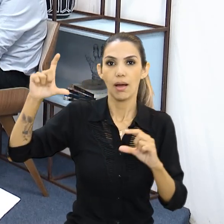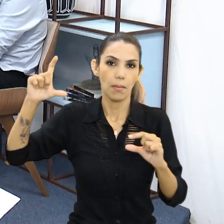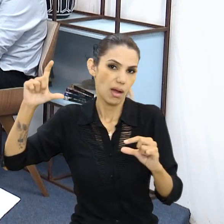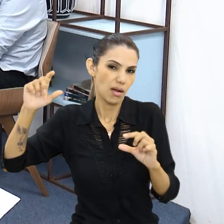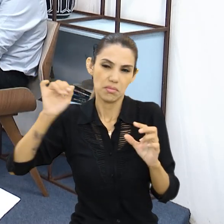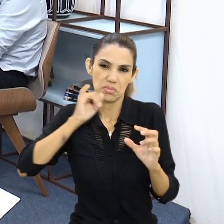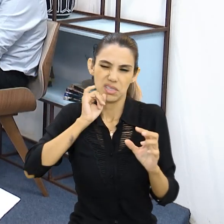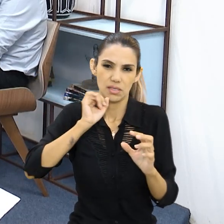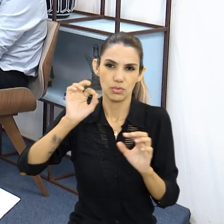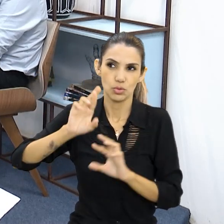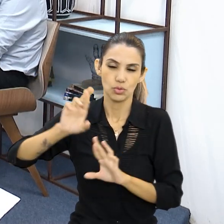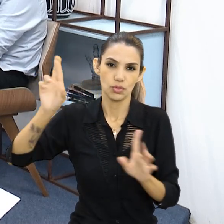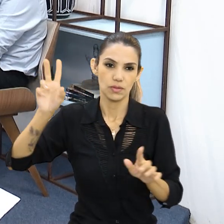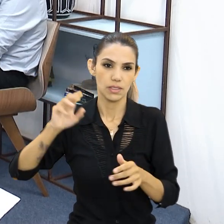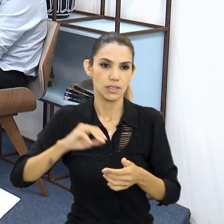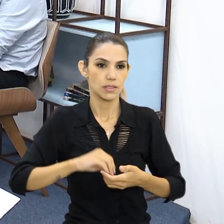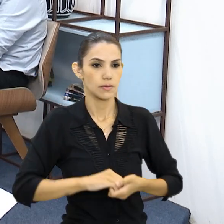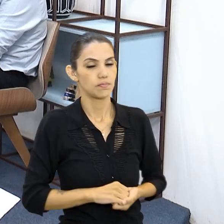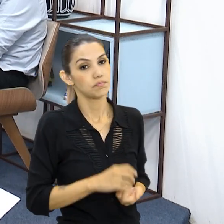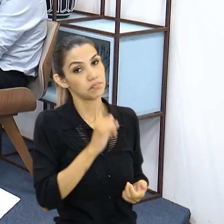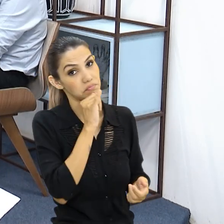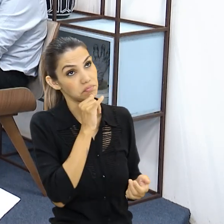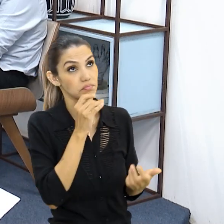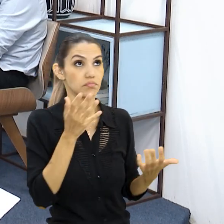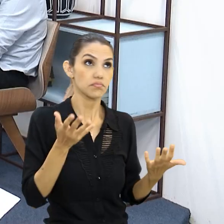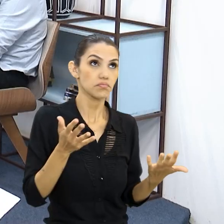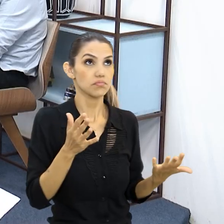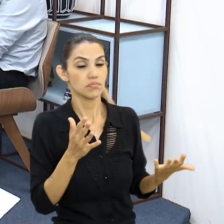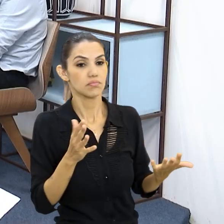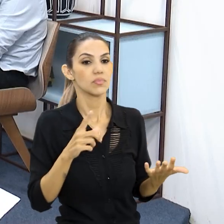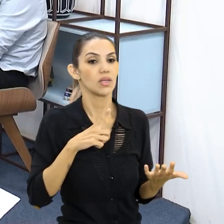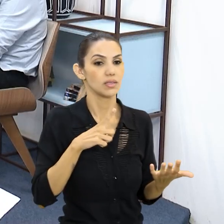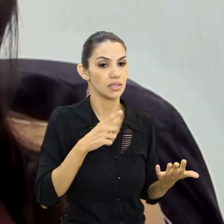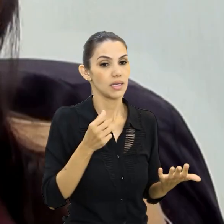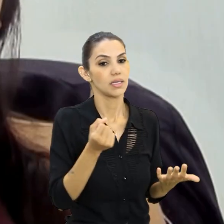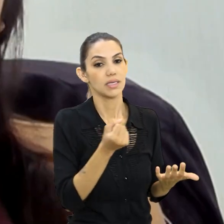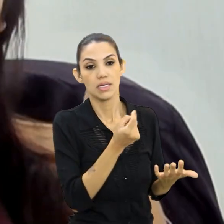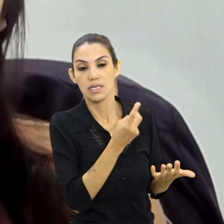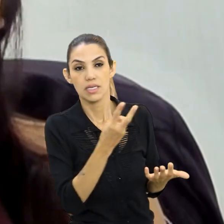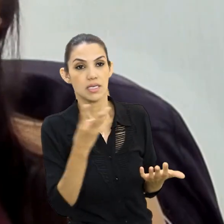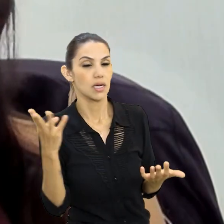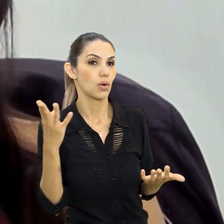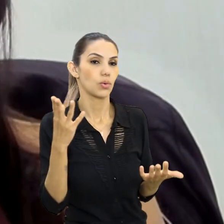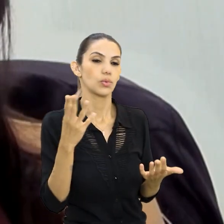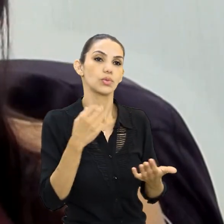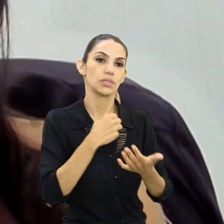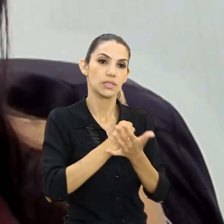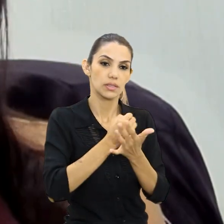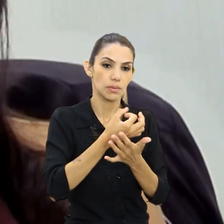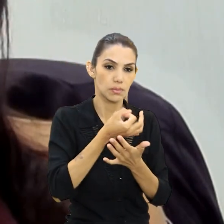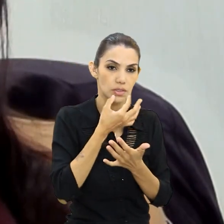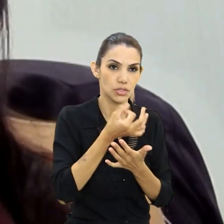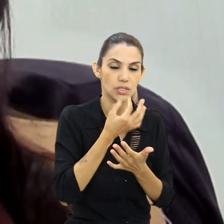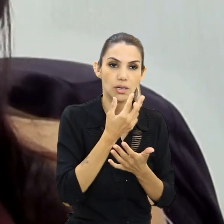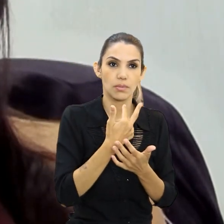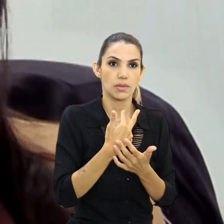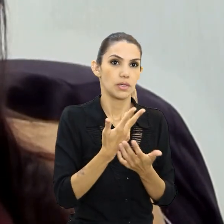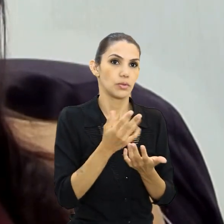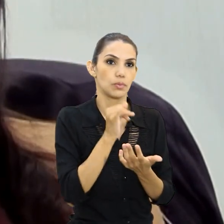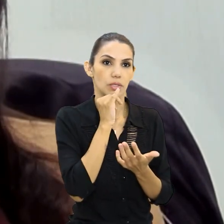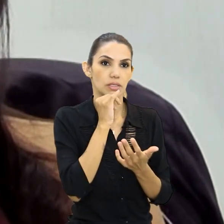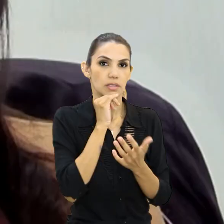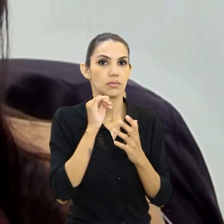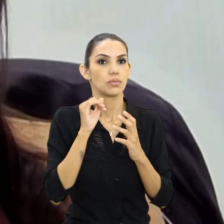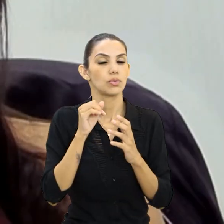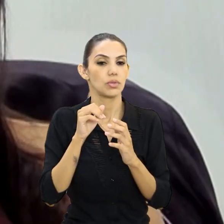necessariamente a gente tem a aplicação da mesma droga, então a gente tem alguns medicamentos que são extremamente usuais, né? A gente tem um dos exemplos do